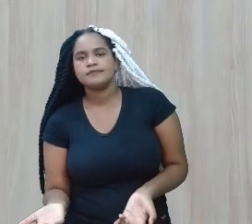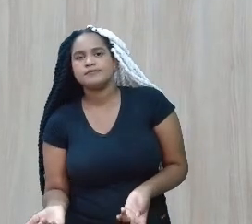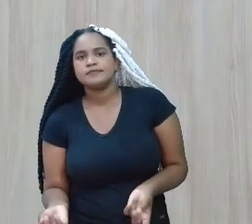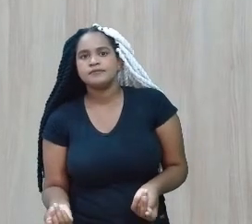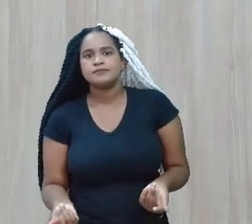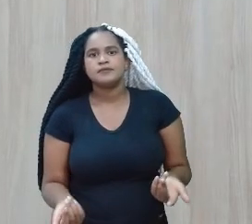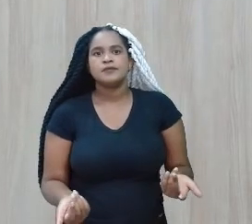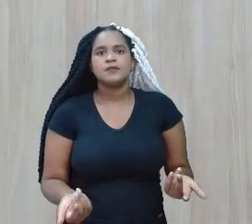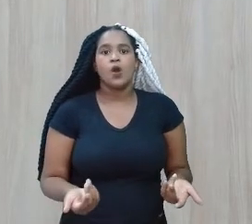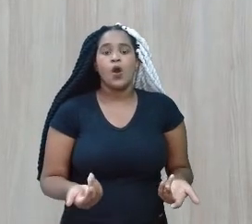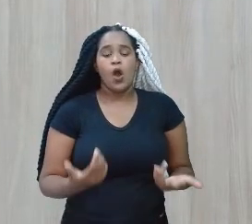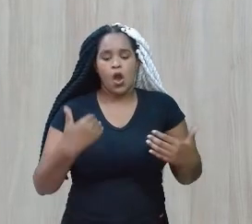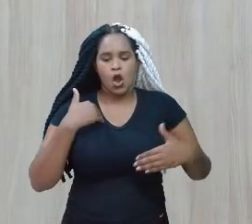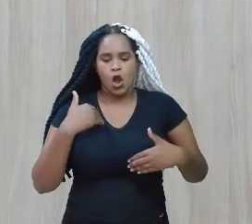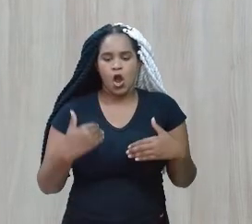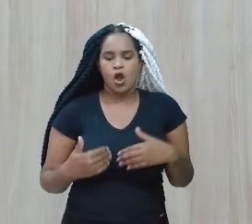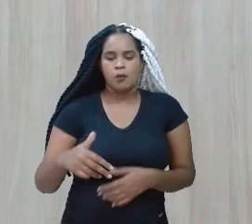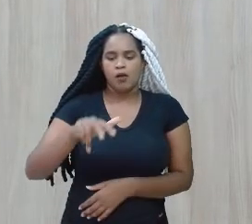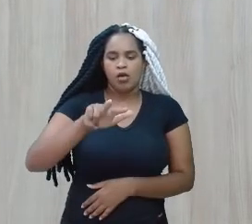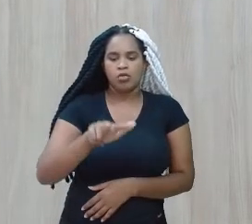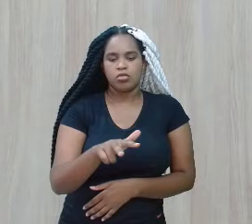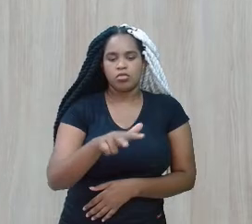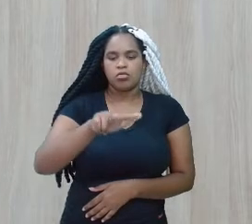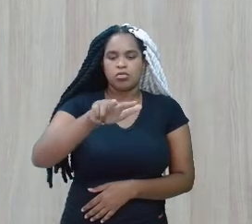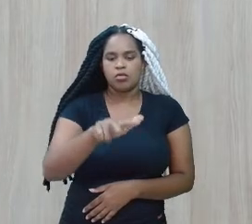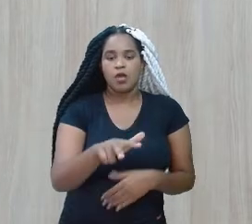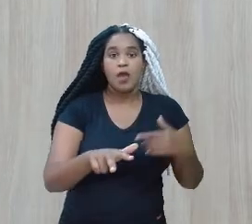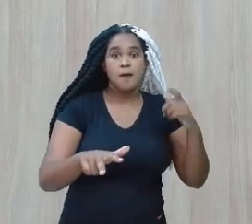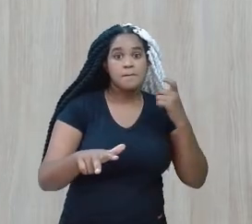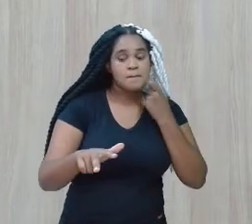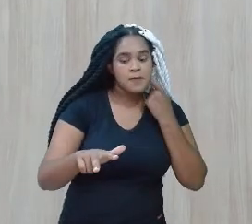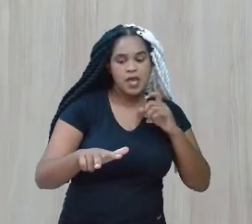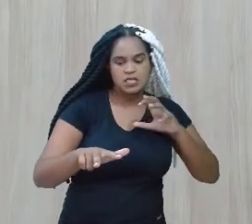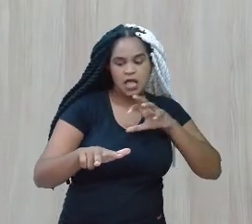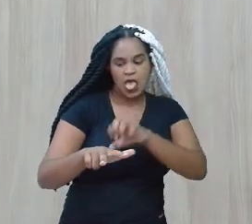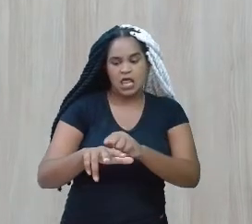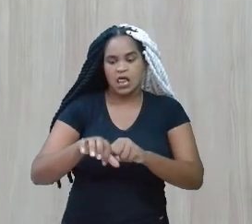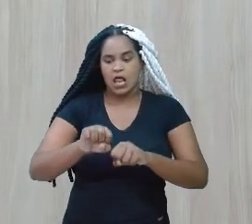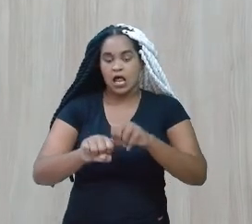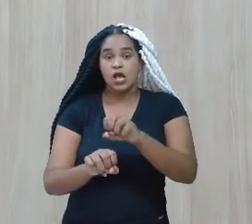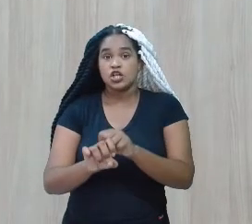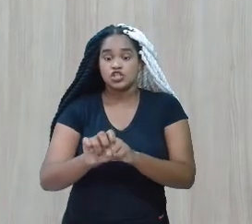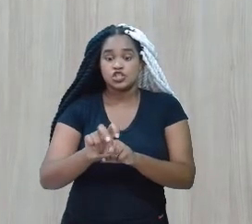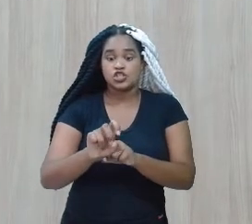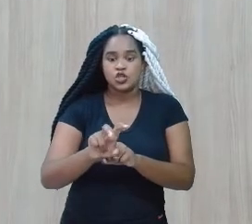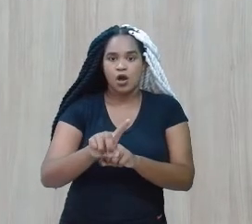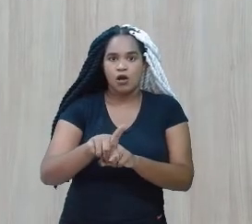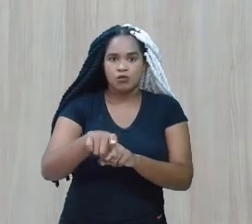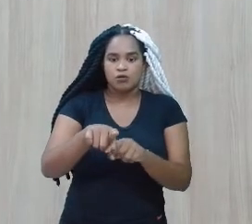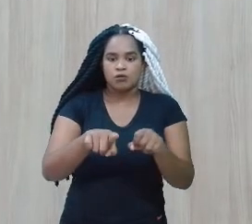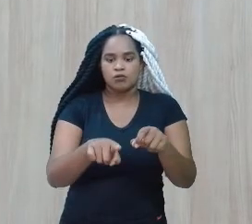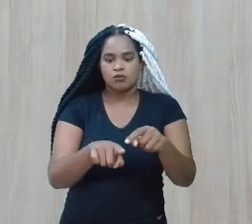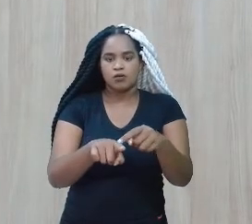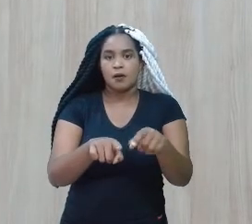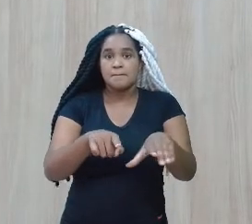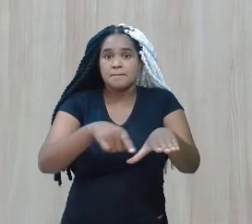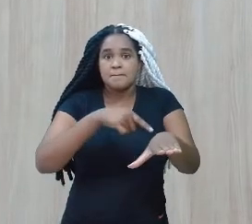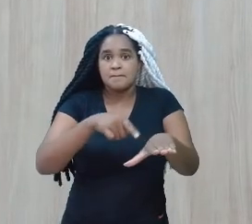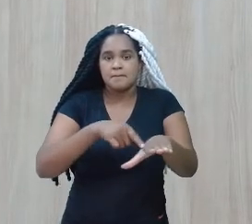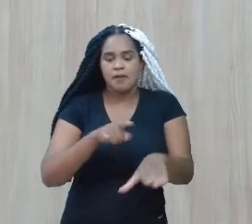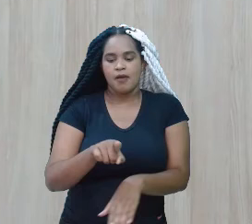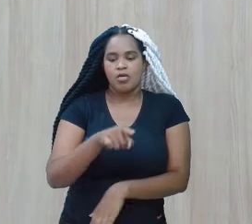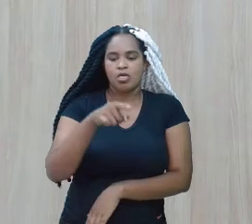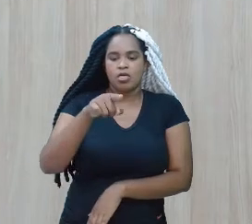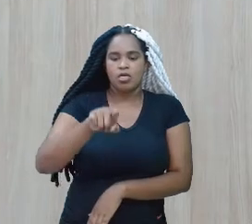e ficou ali o corpo no rio e os peixes comeram e só ficou a perna inteira? Por que só a perna ficou ali